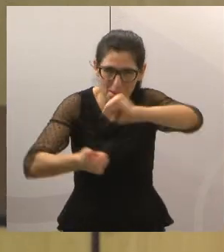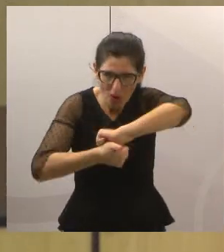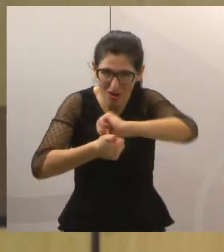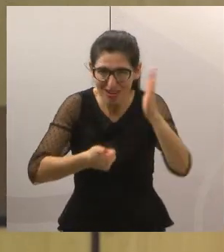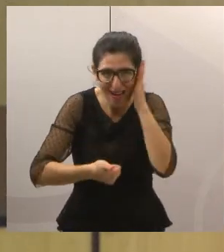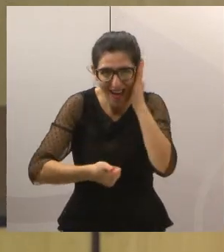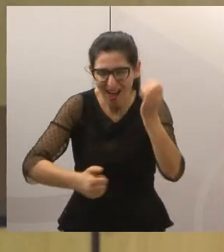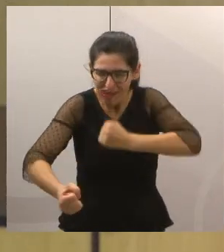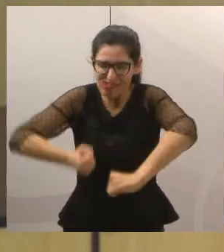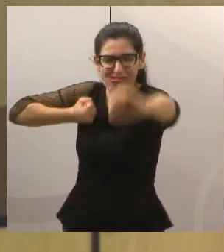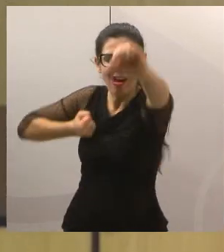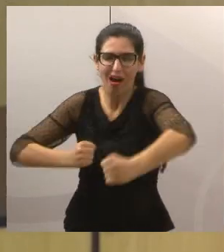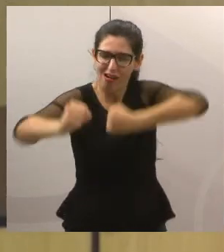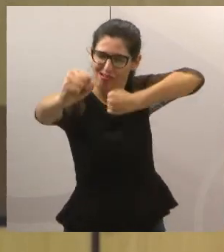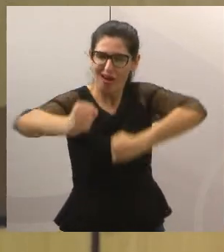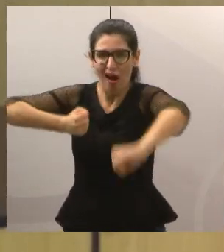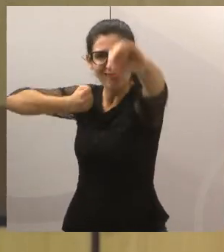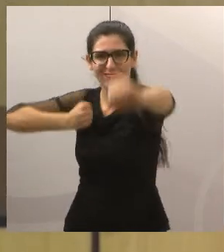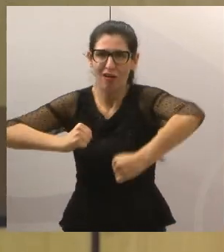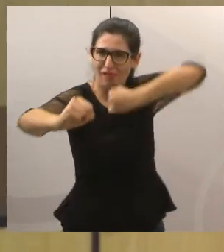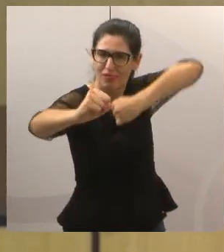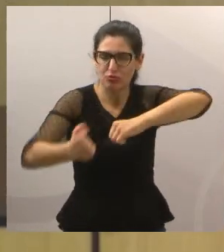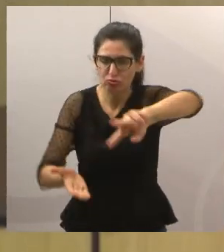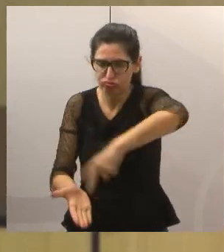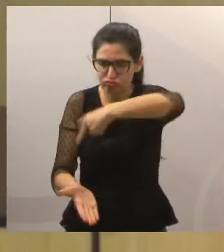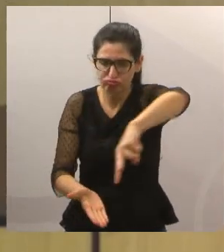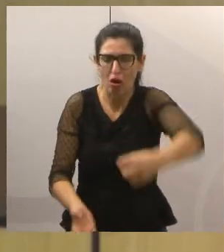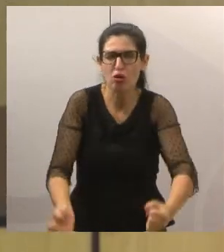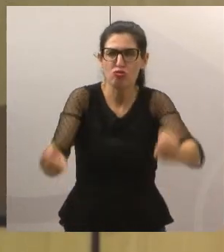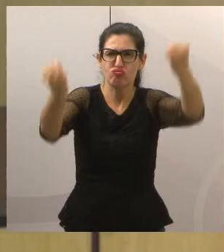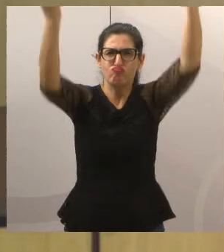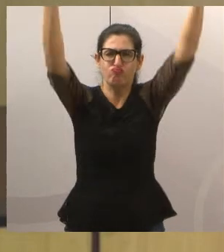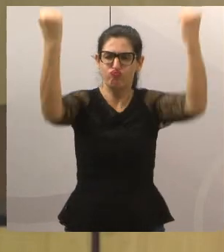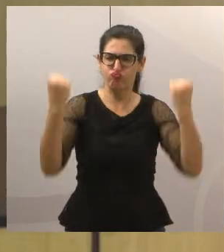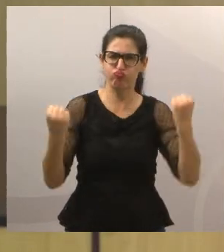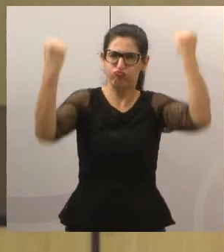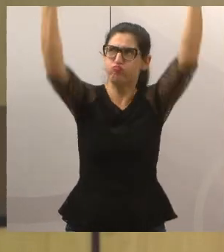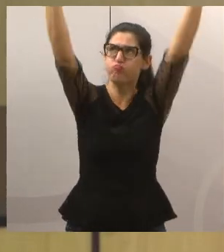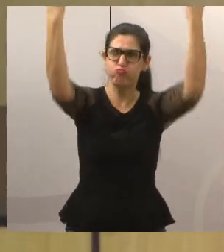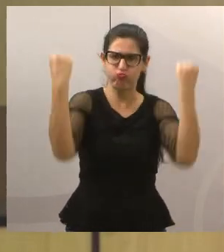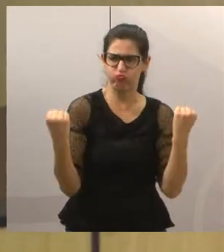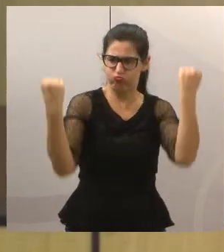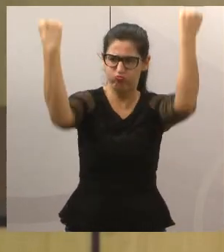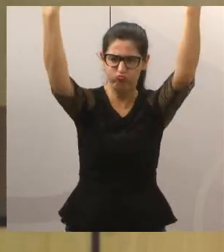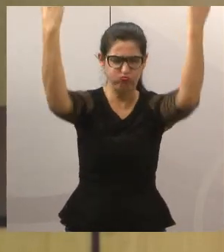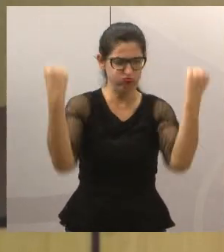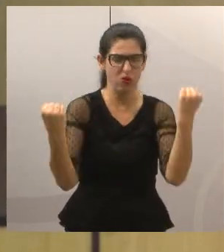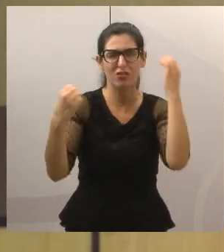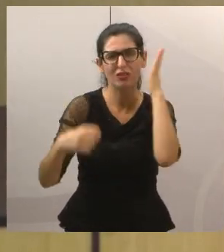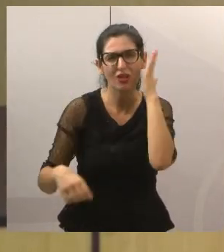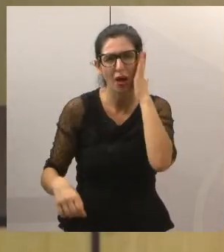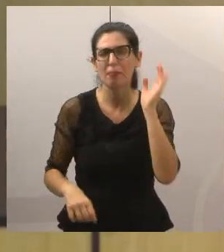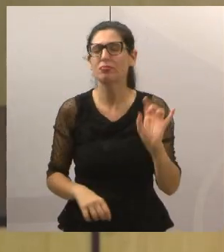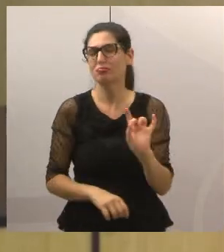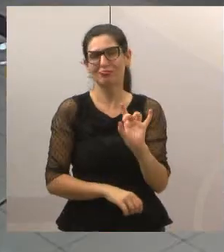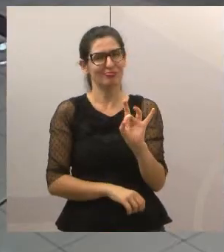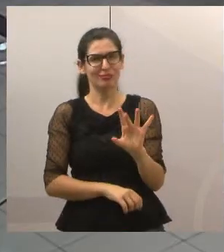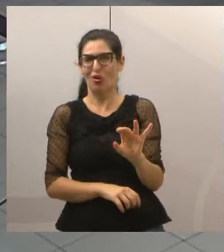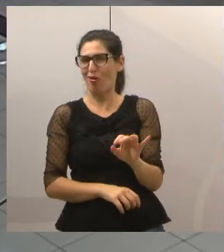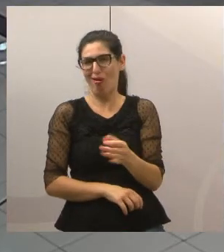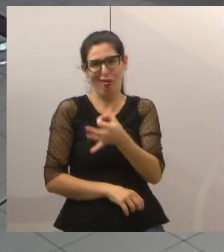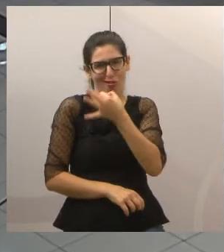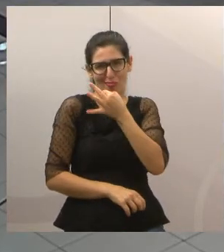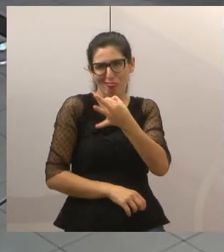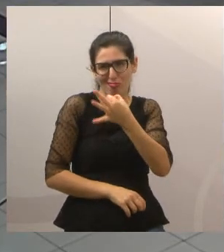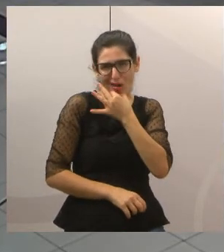de repente, consiga-se fazer aí uma espécie de umas parciais. Sugestão. Senhor presidente, desculpa. Se me